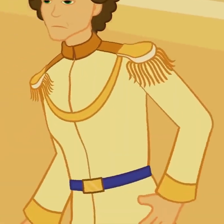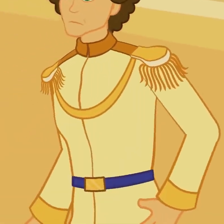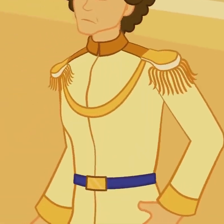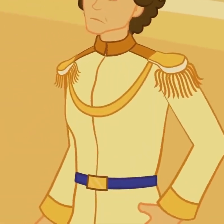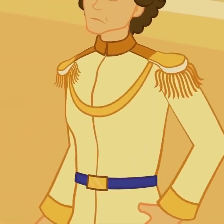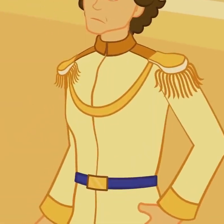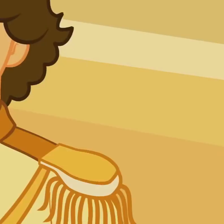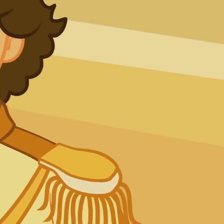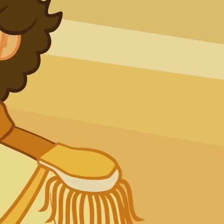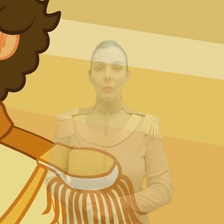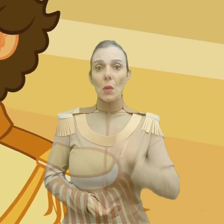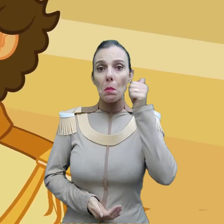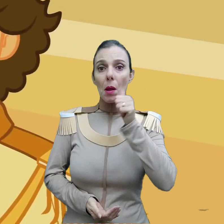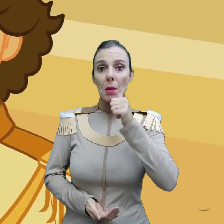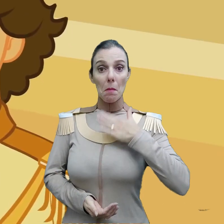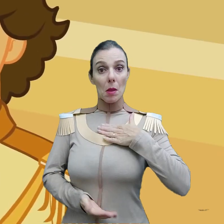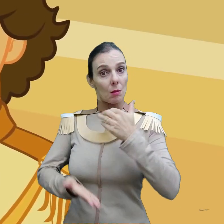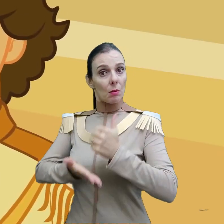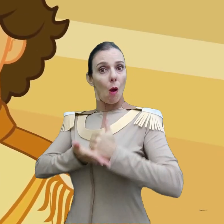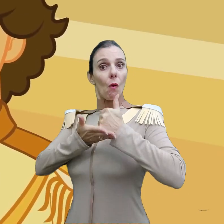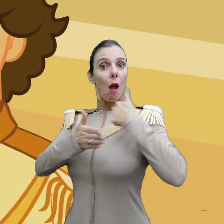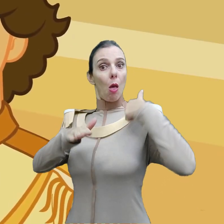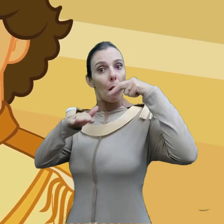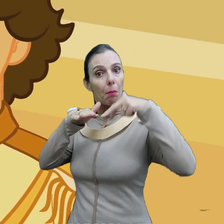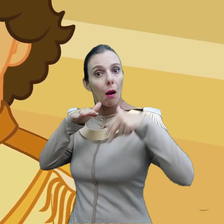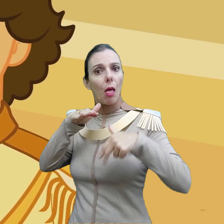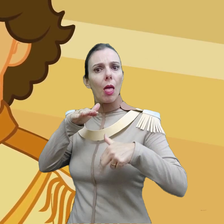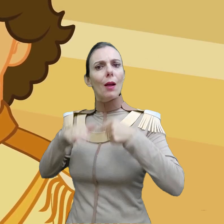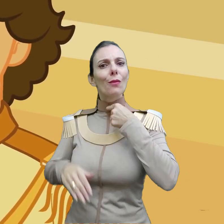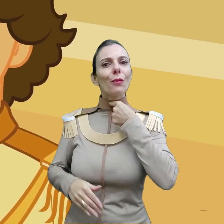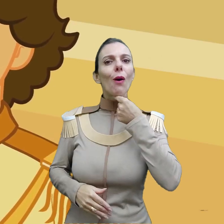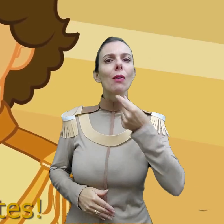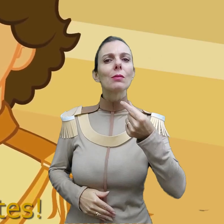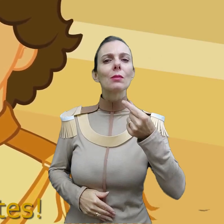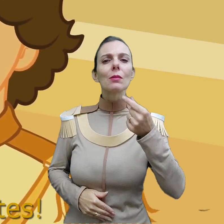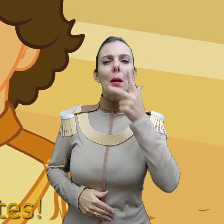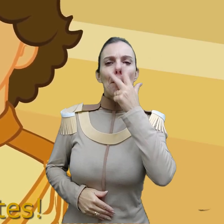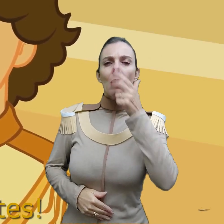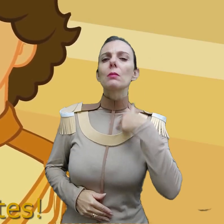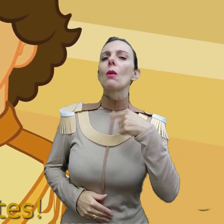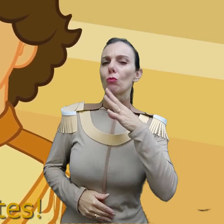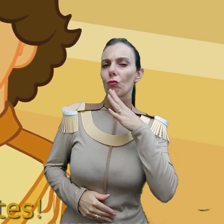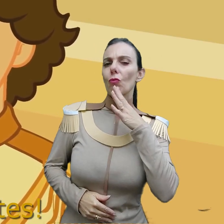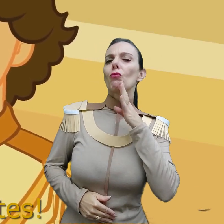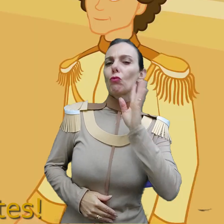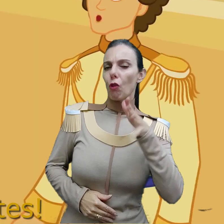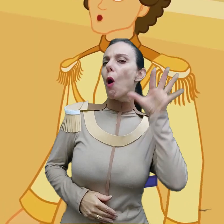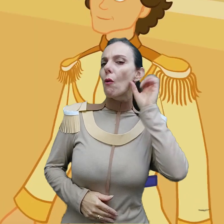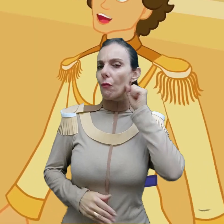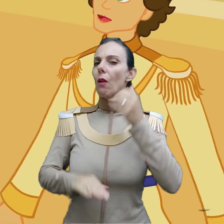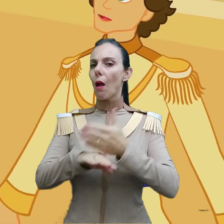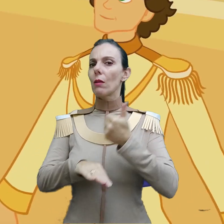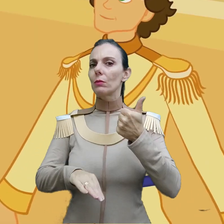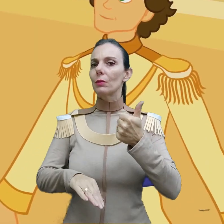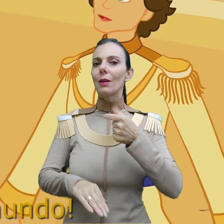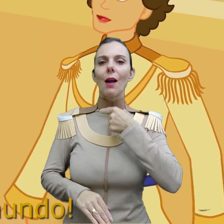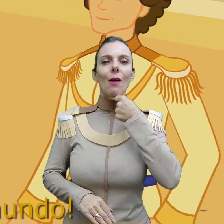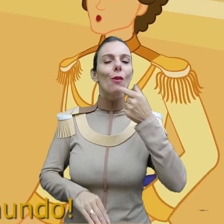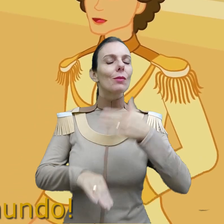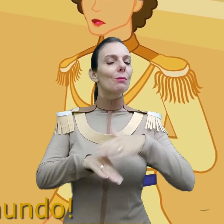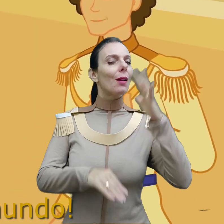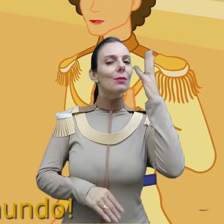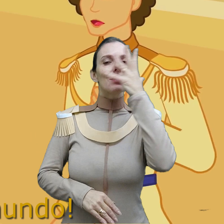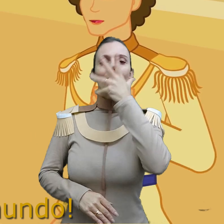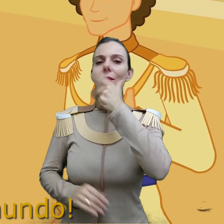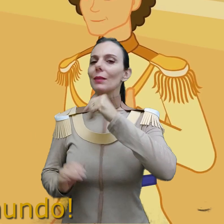ele. Uma menina me salvou de afogamento. Sua voz, eu sinto que já ouvi antes. Era a